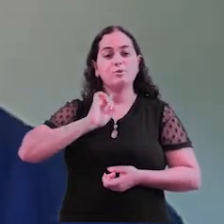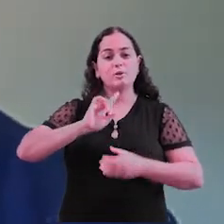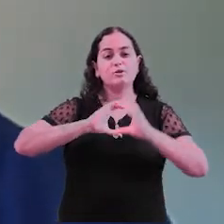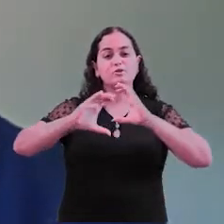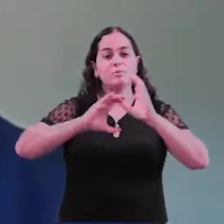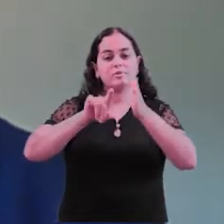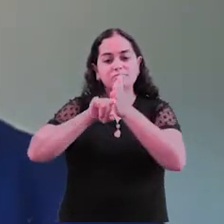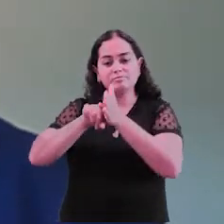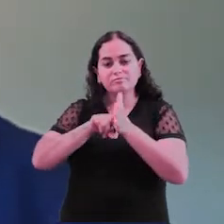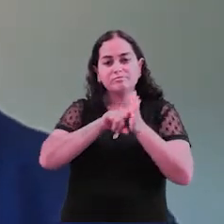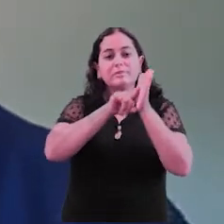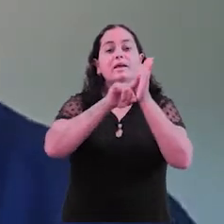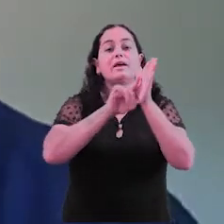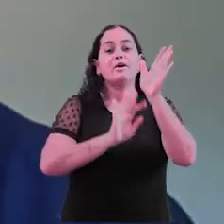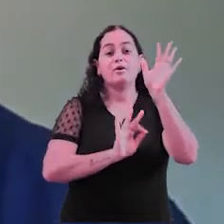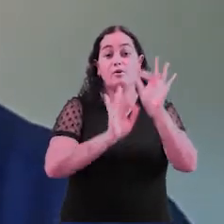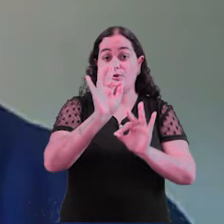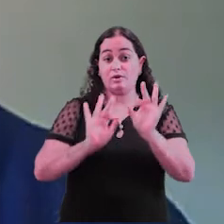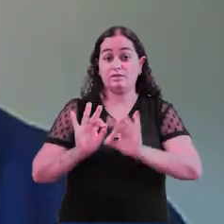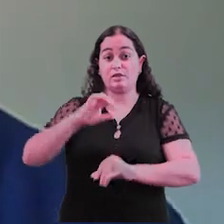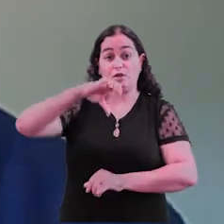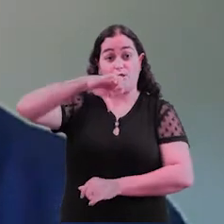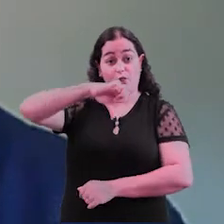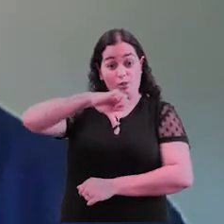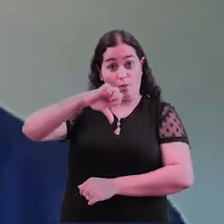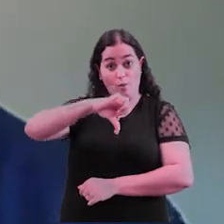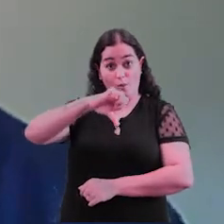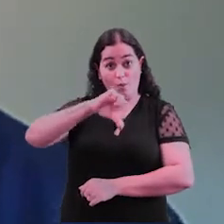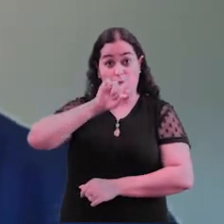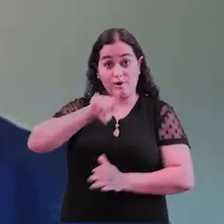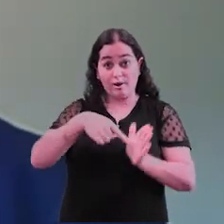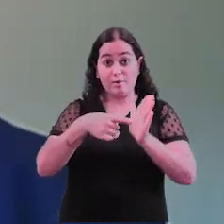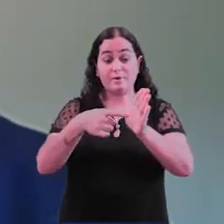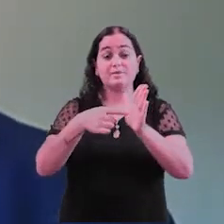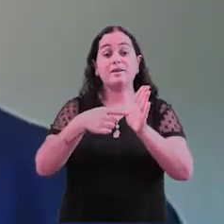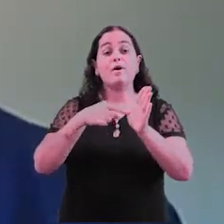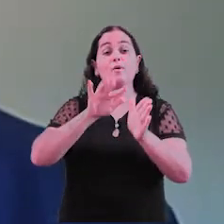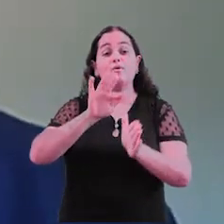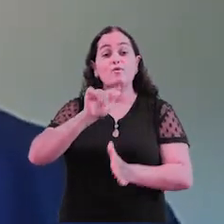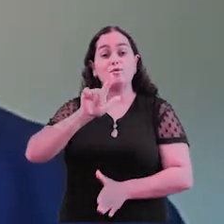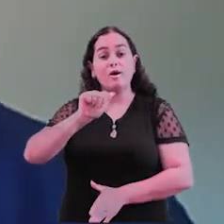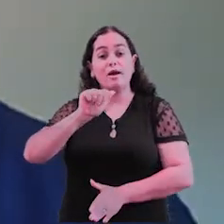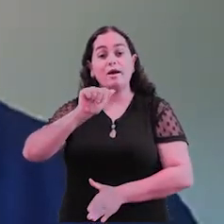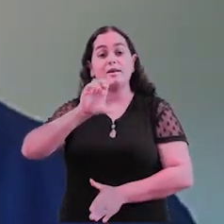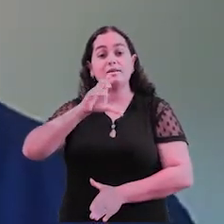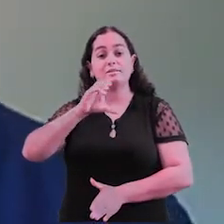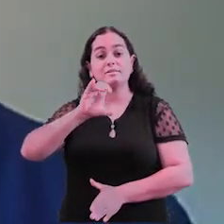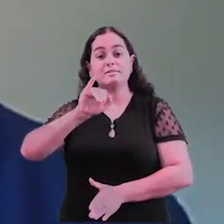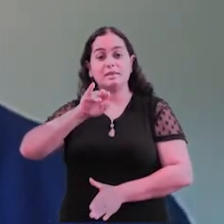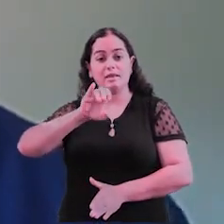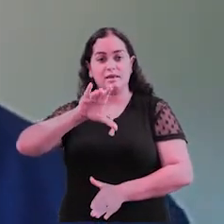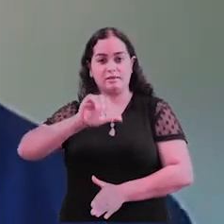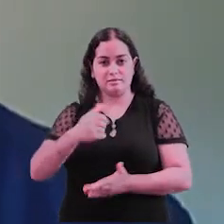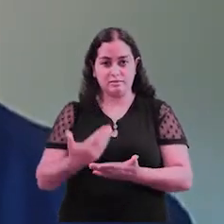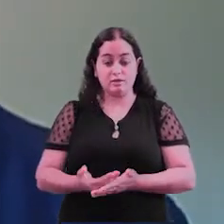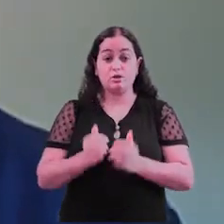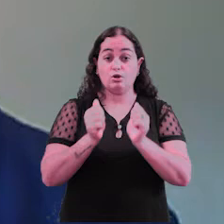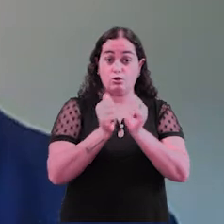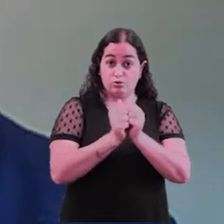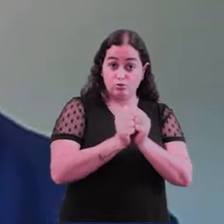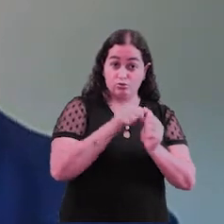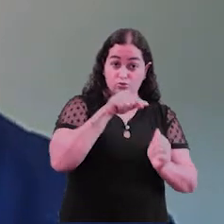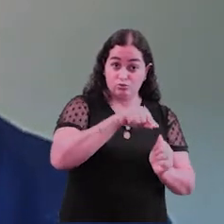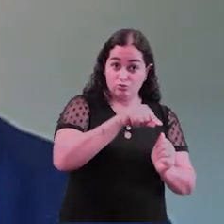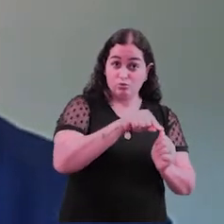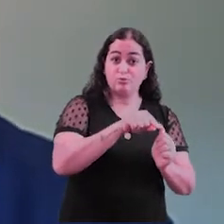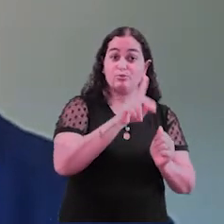Comunicação Científica, promotora desta 9ª edição do Fala Ciência. Junto com o professor Pedro Colombo, também da